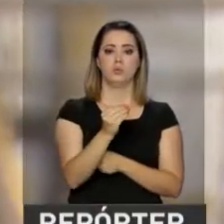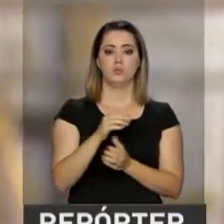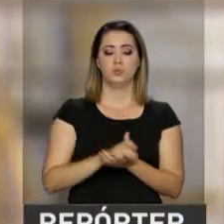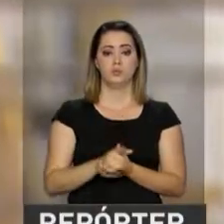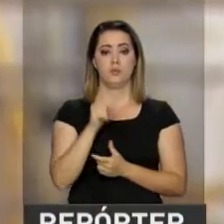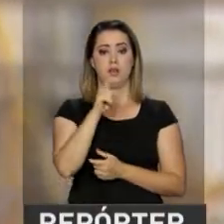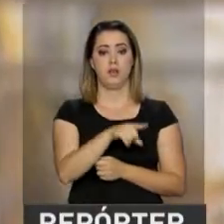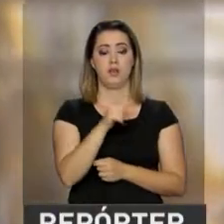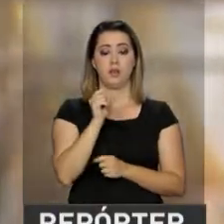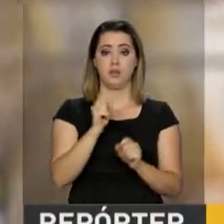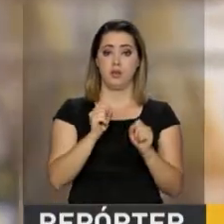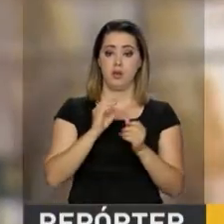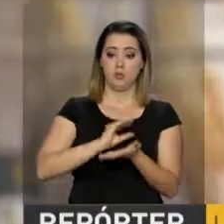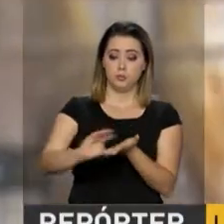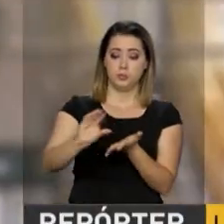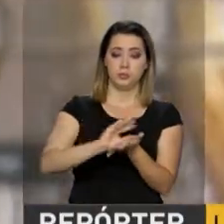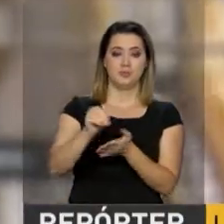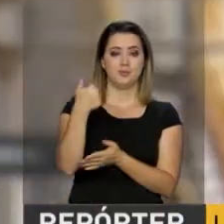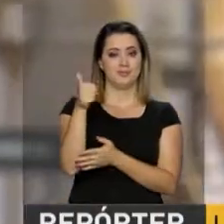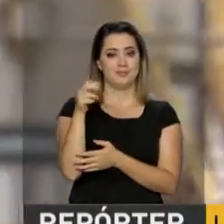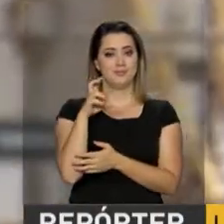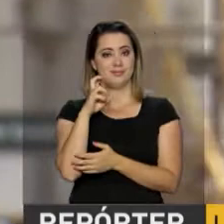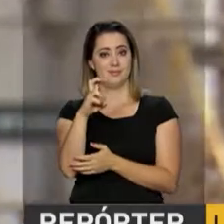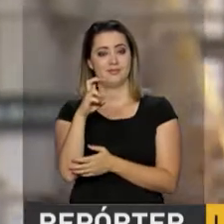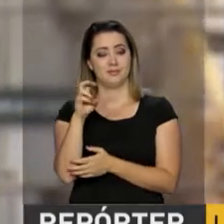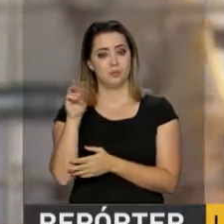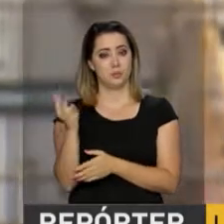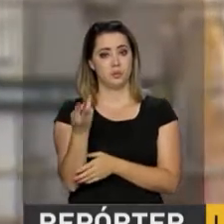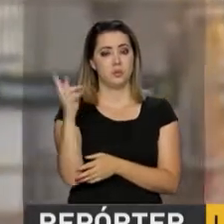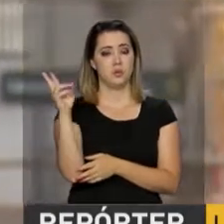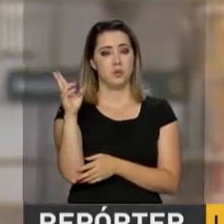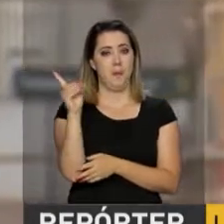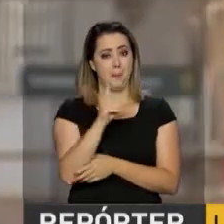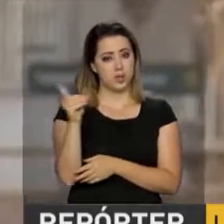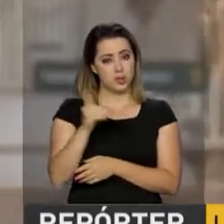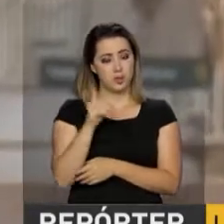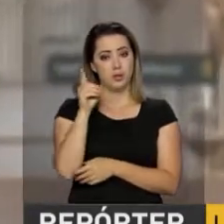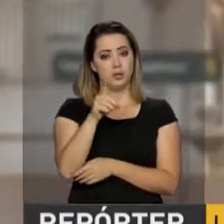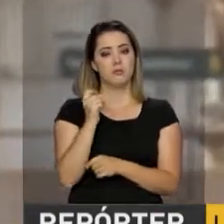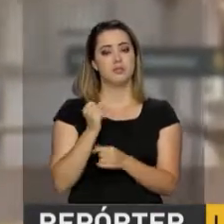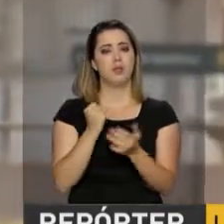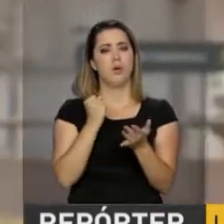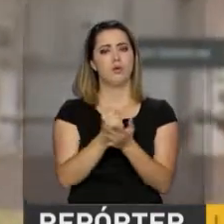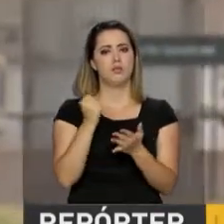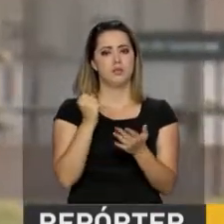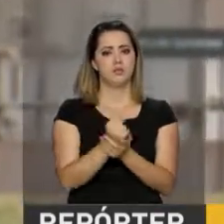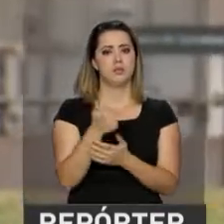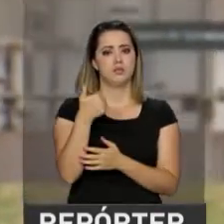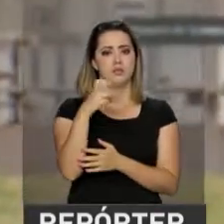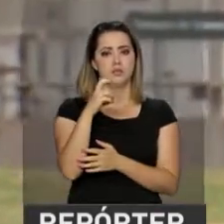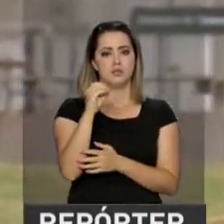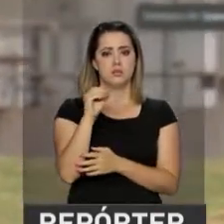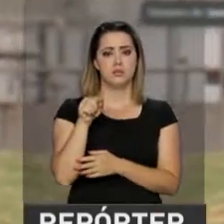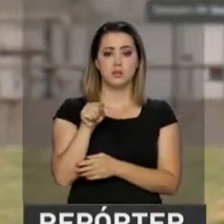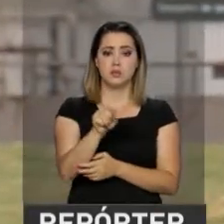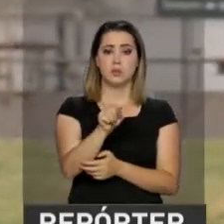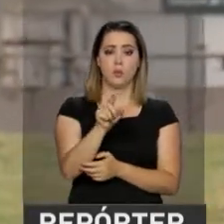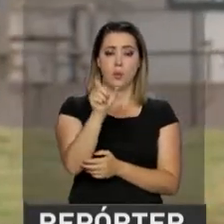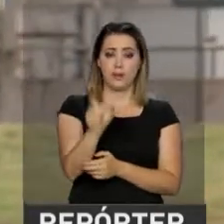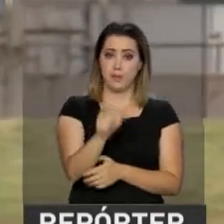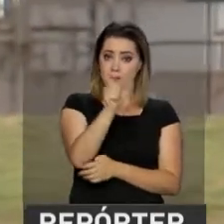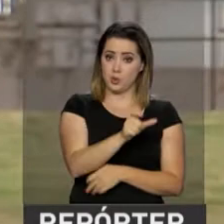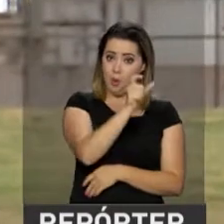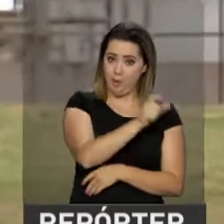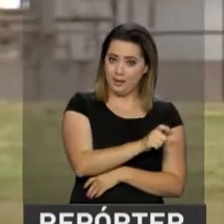investimentos chegaram a 115 milhões de dólares a fábrica vai empregar diretamente 150 pessoas e quando